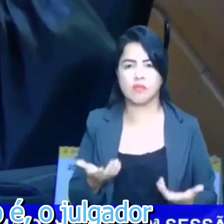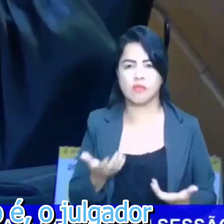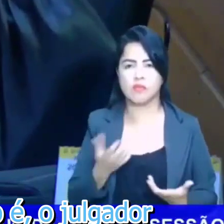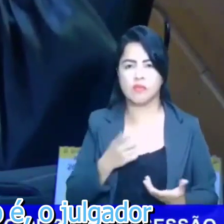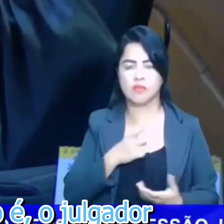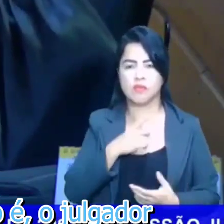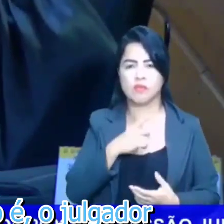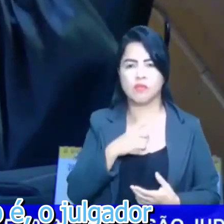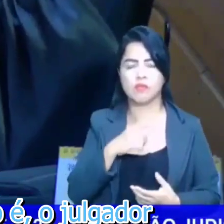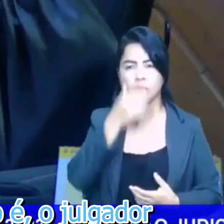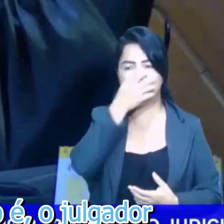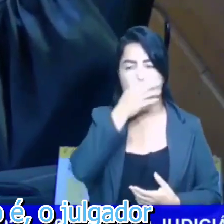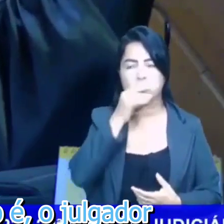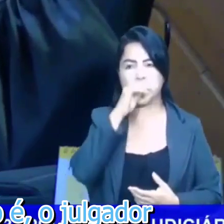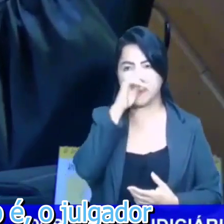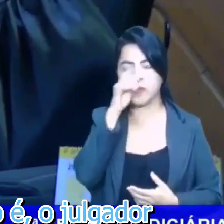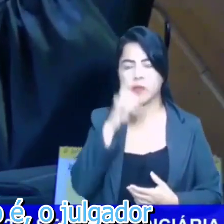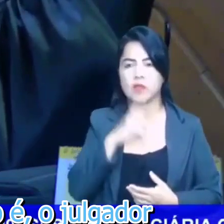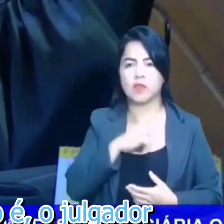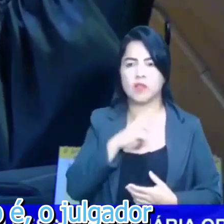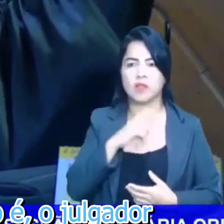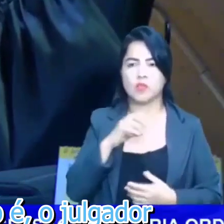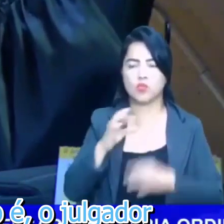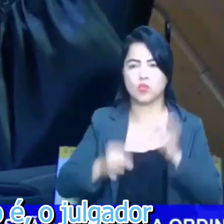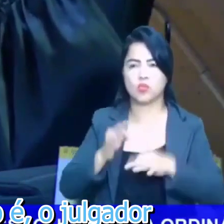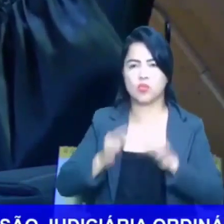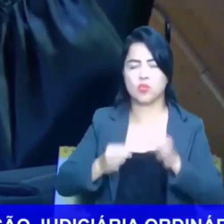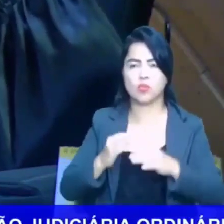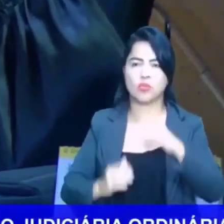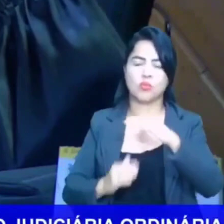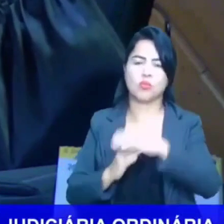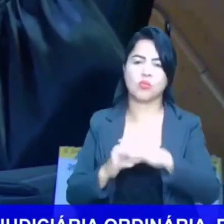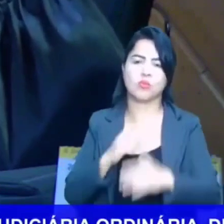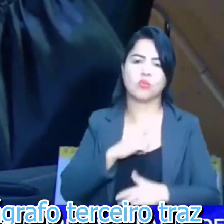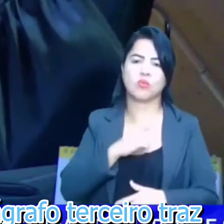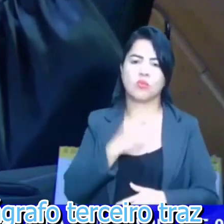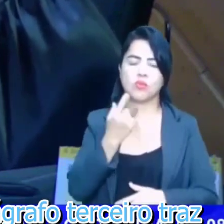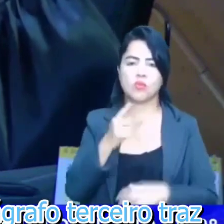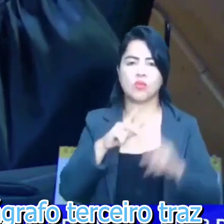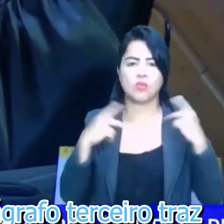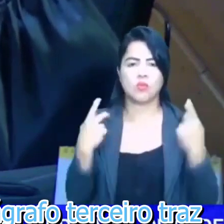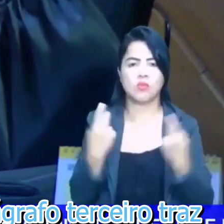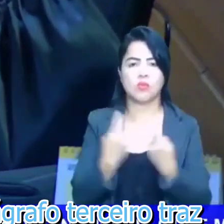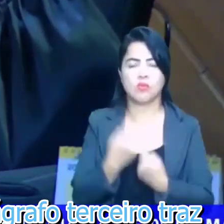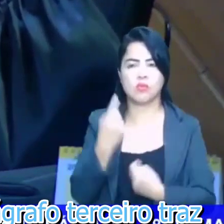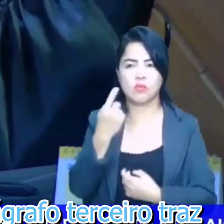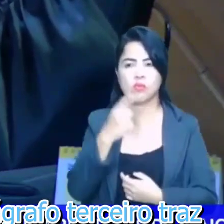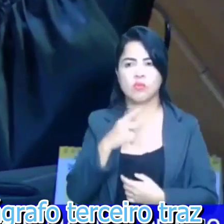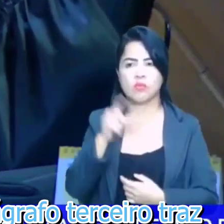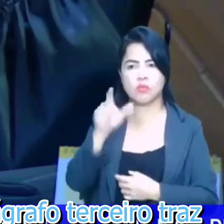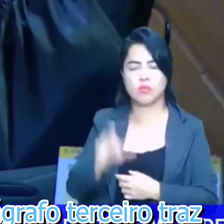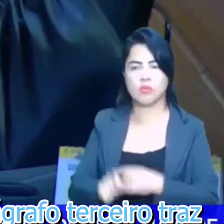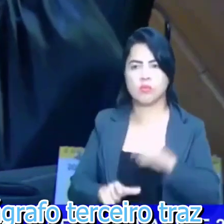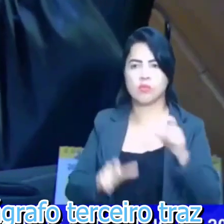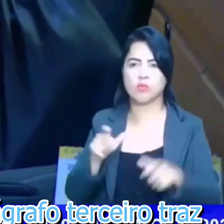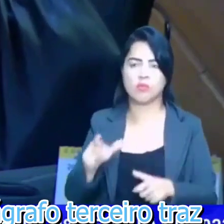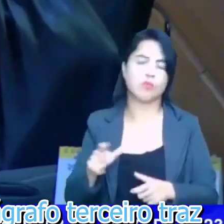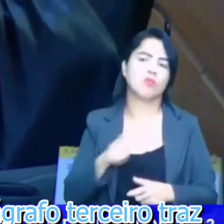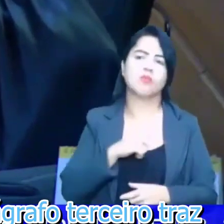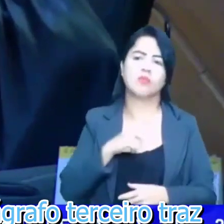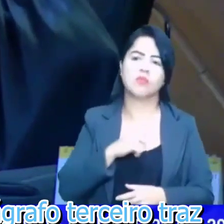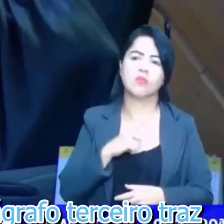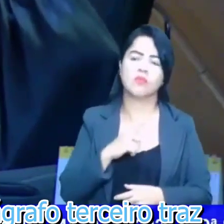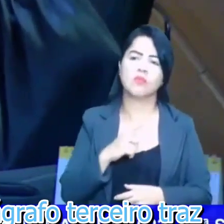é, o julgador que tem algum parente, alguma pessoa nessas condições